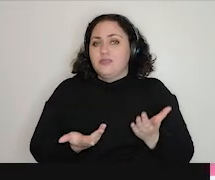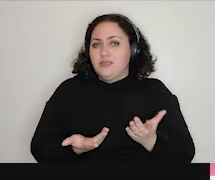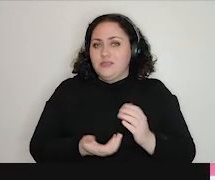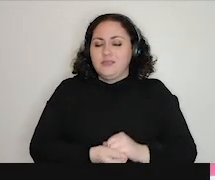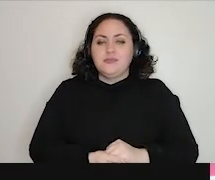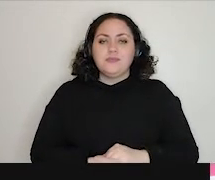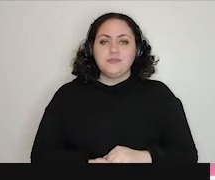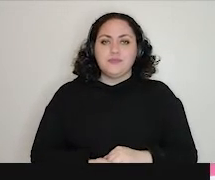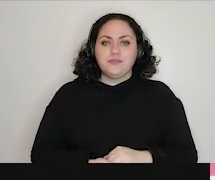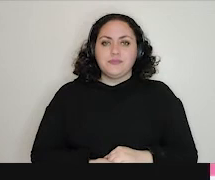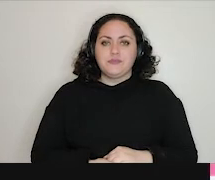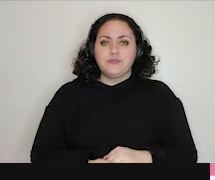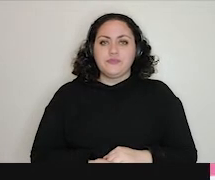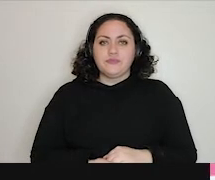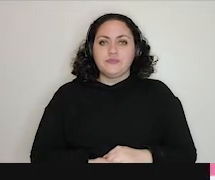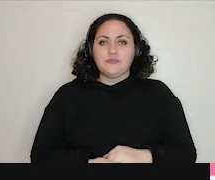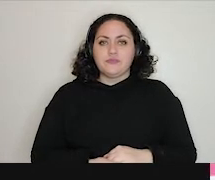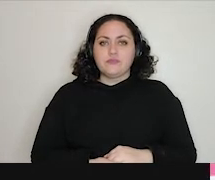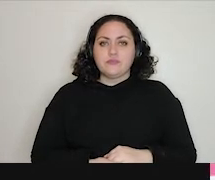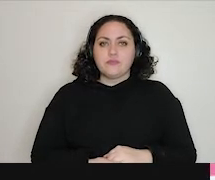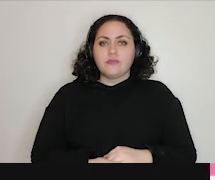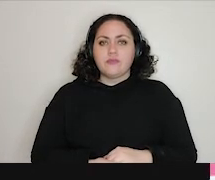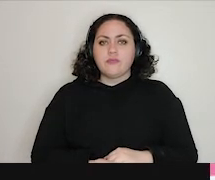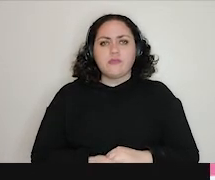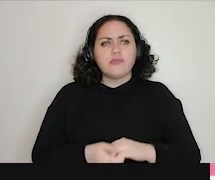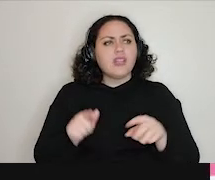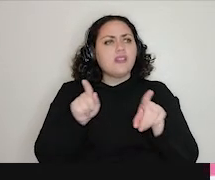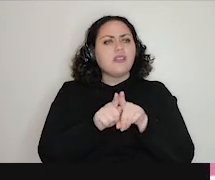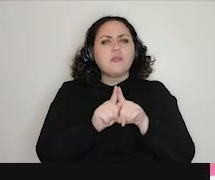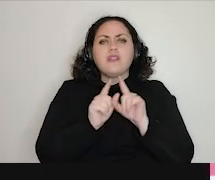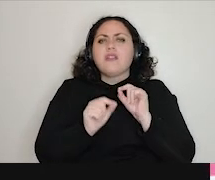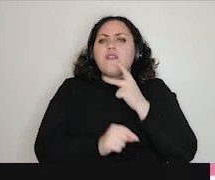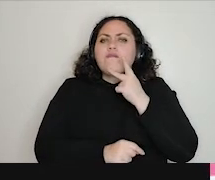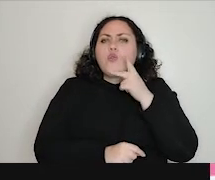ser evitados. Ou quem disse que a